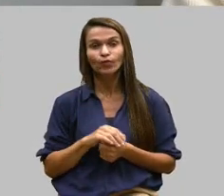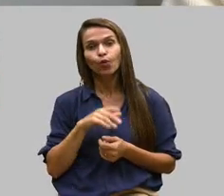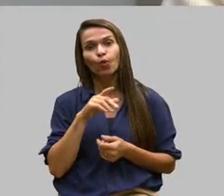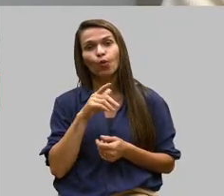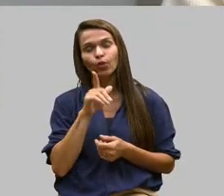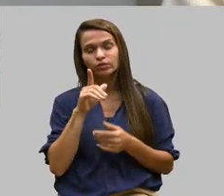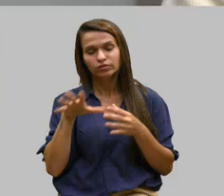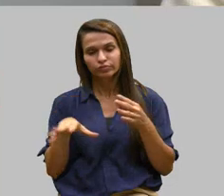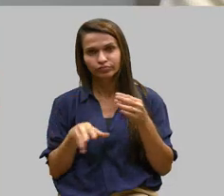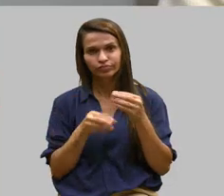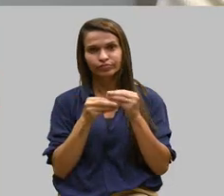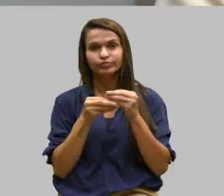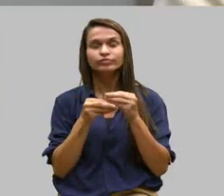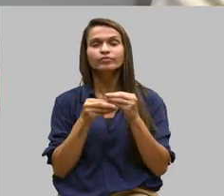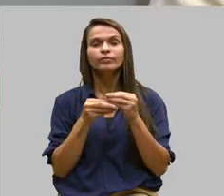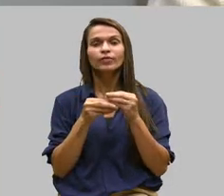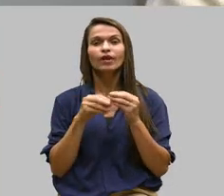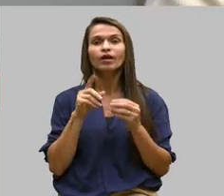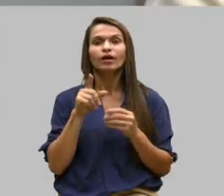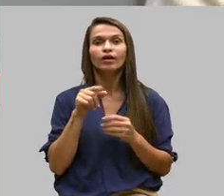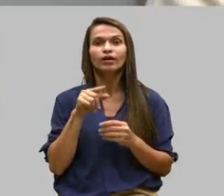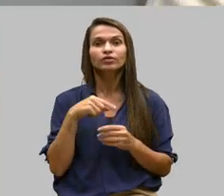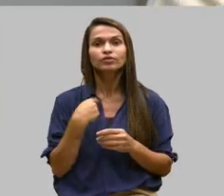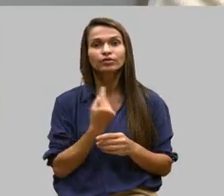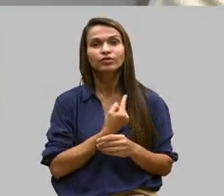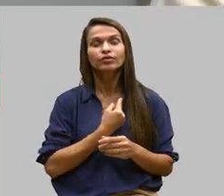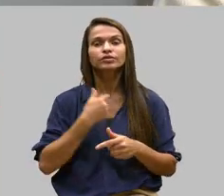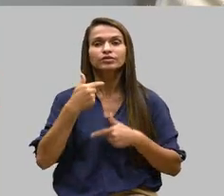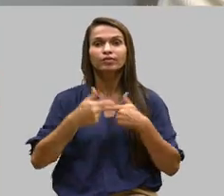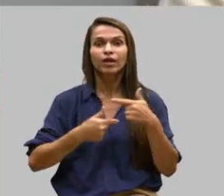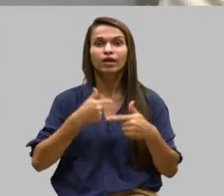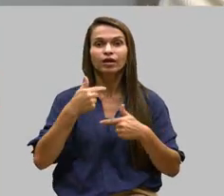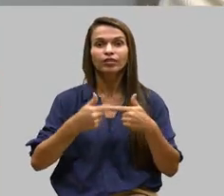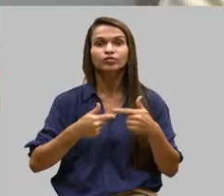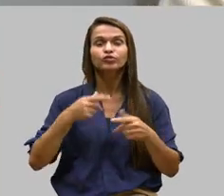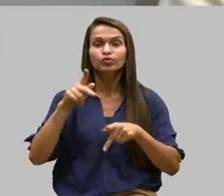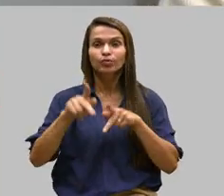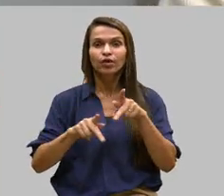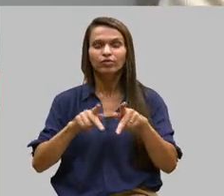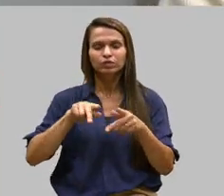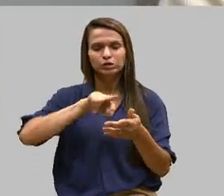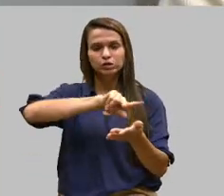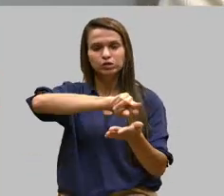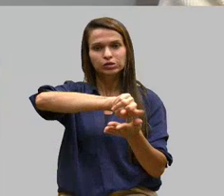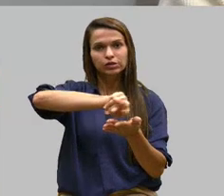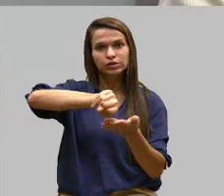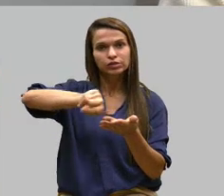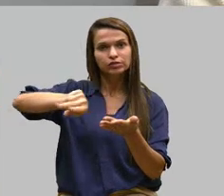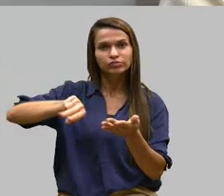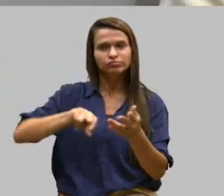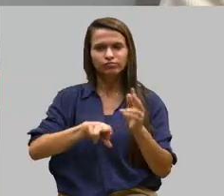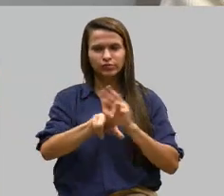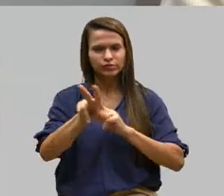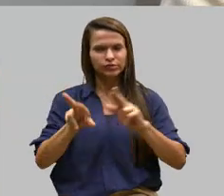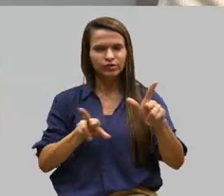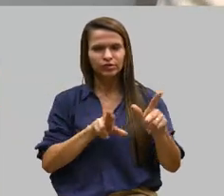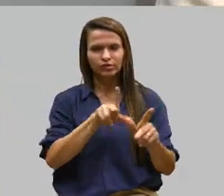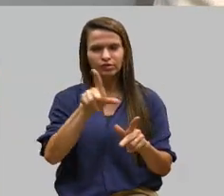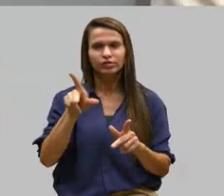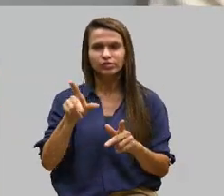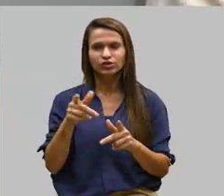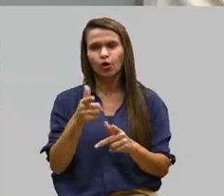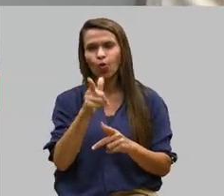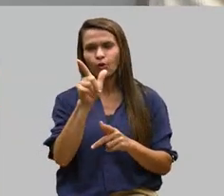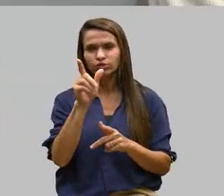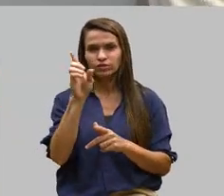é que nós trabalhamos com público diferenciado das demais deficiência e nós temos